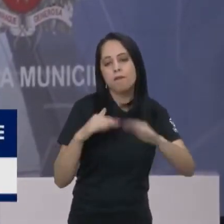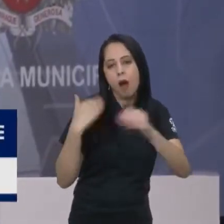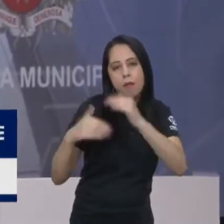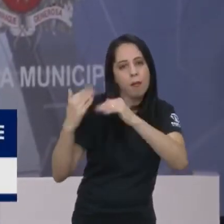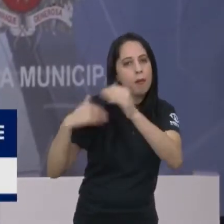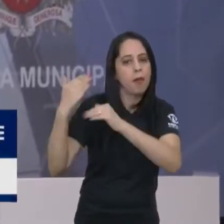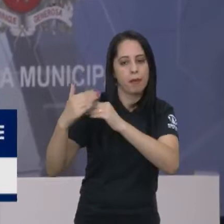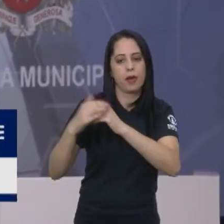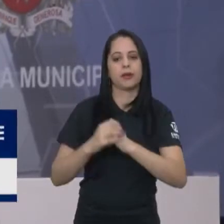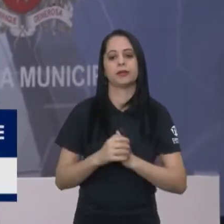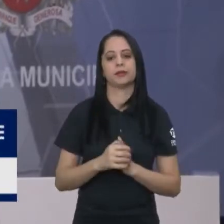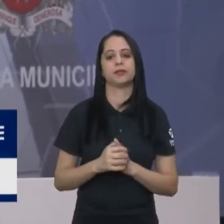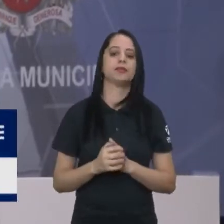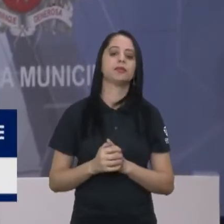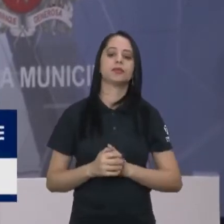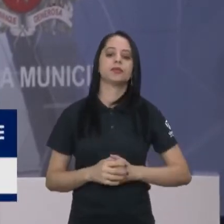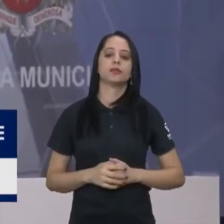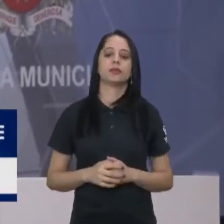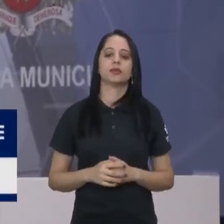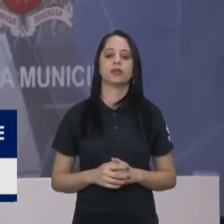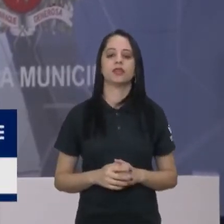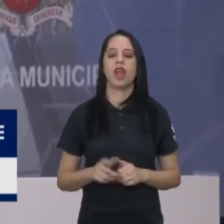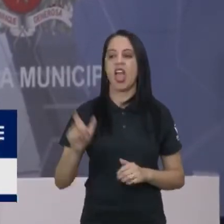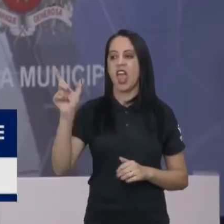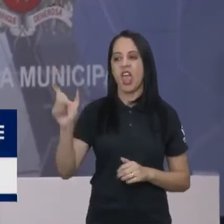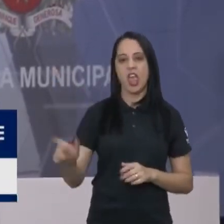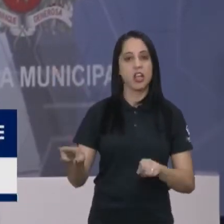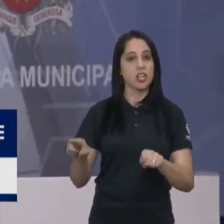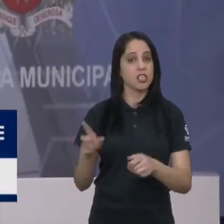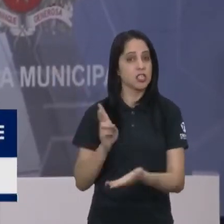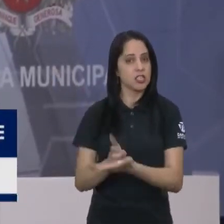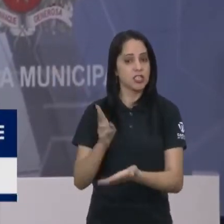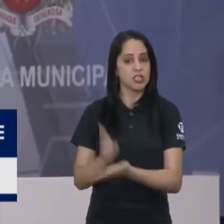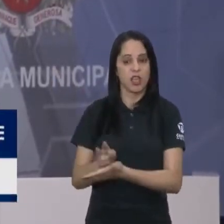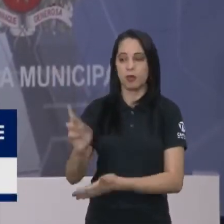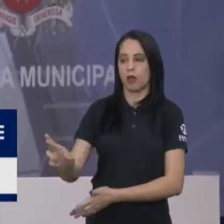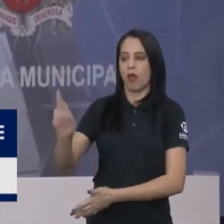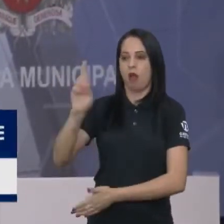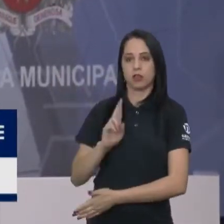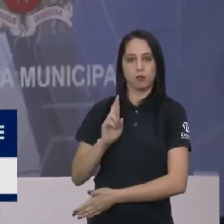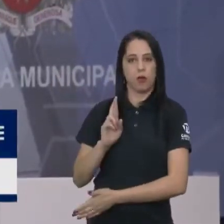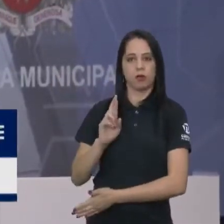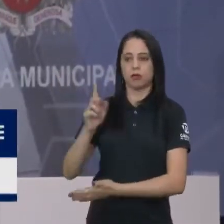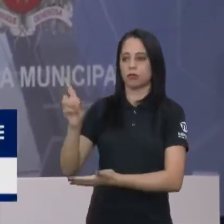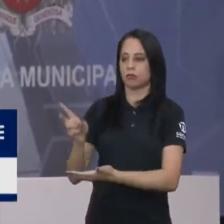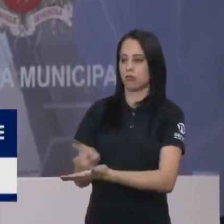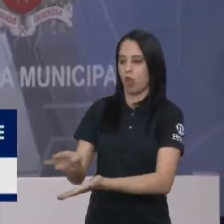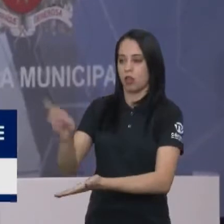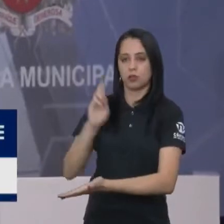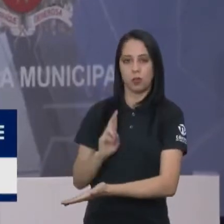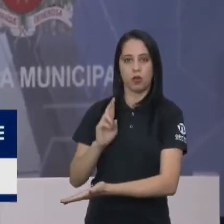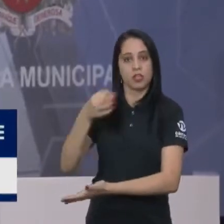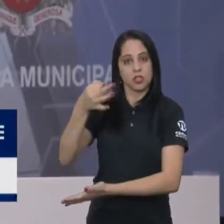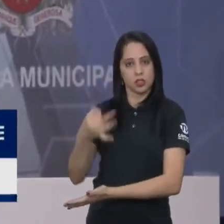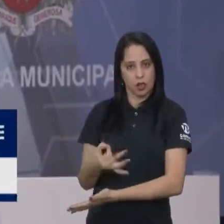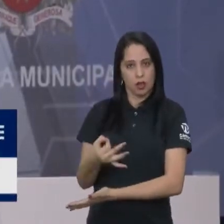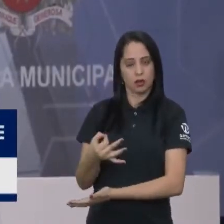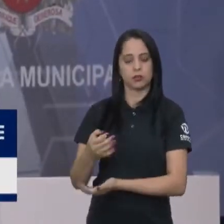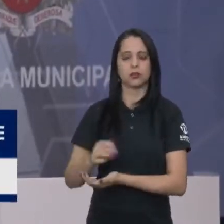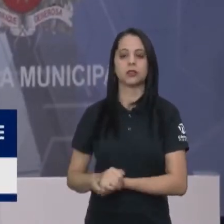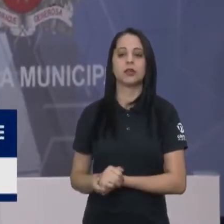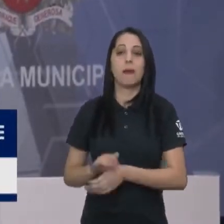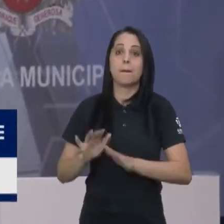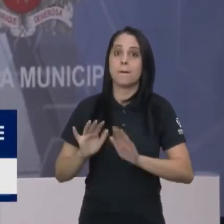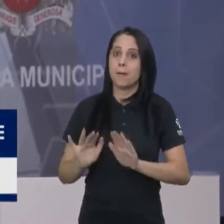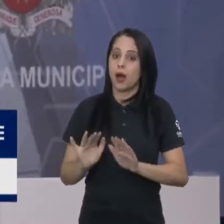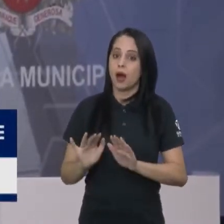do setor público, né? Tinha resposta, ou quando não tinha resposta, ele tinha uma análise, ia fazer uma análise, dava resposta para a gente,